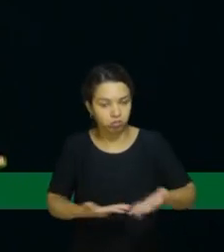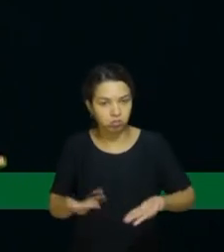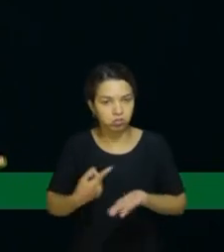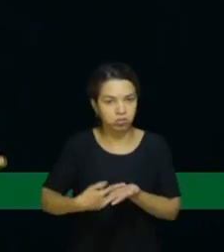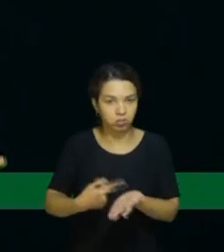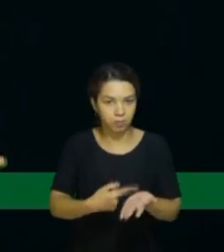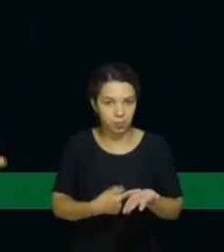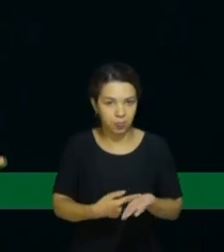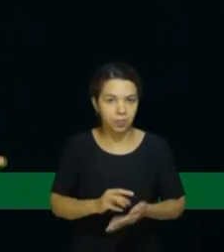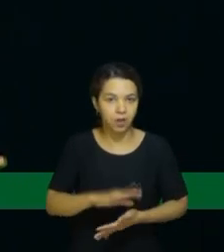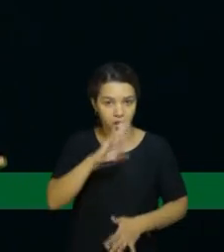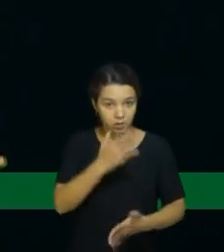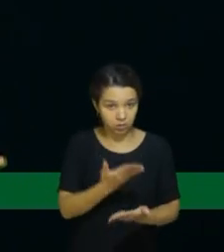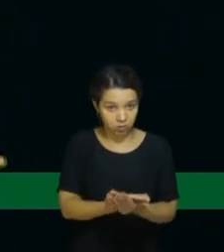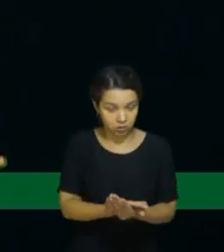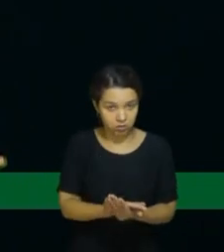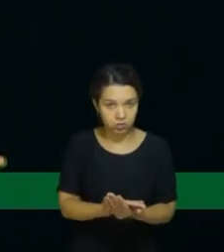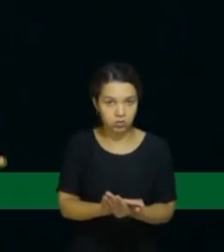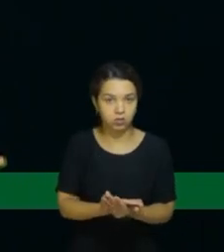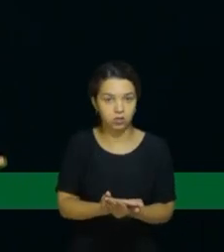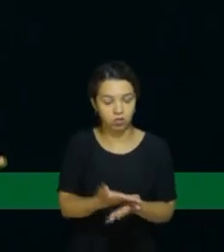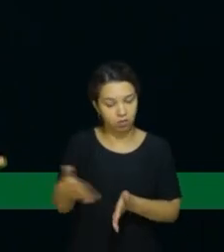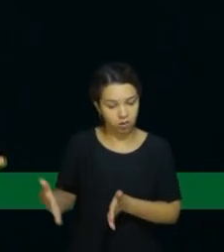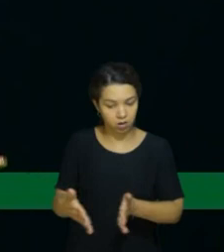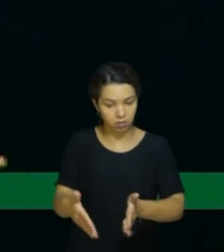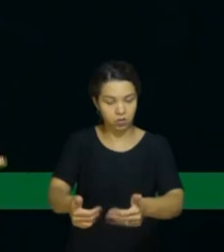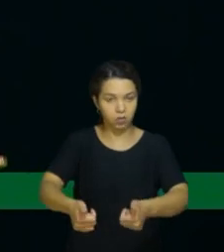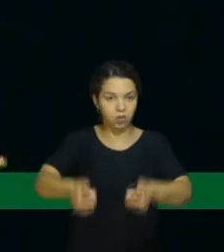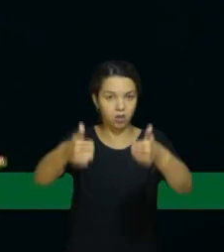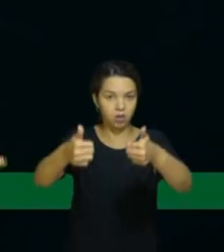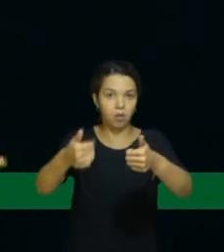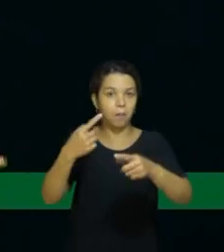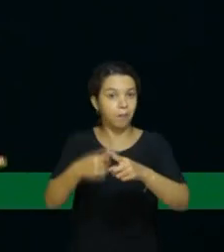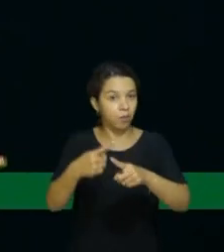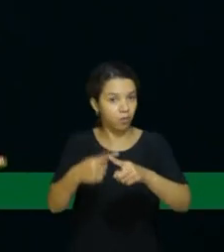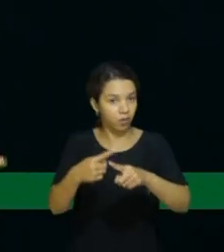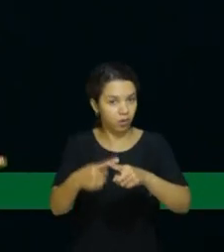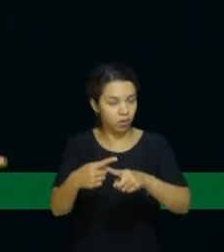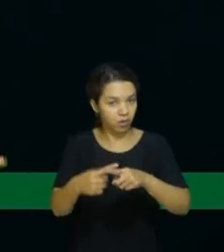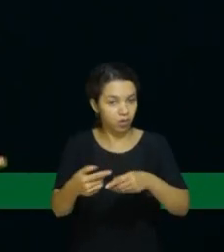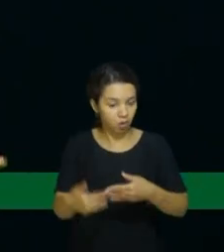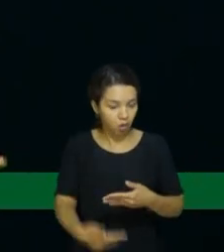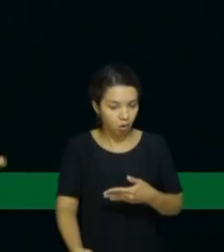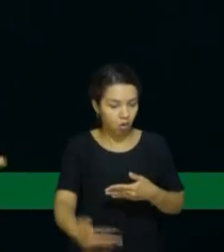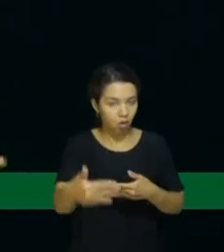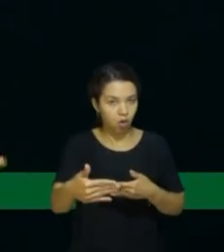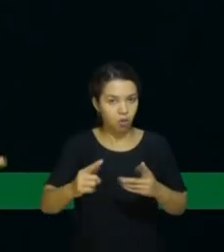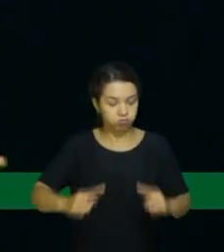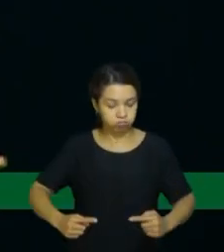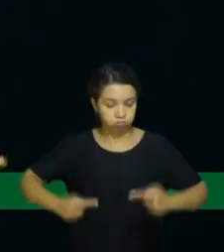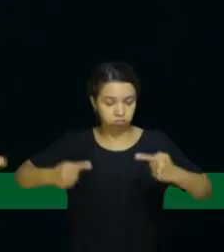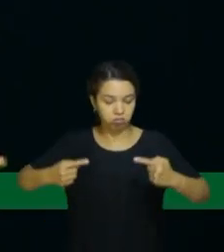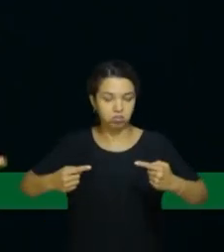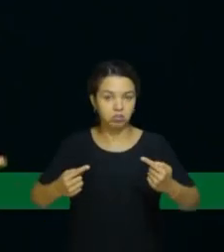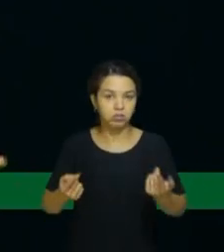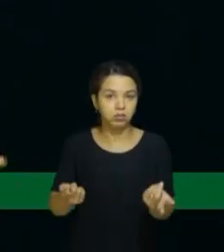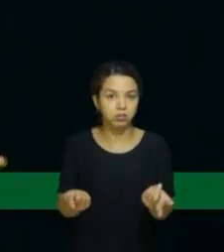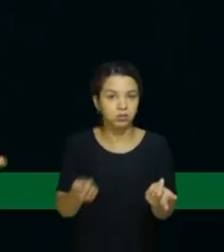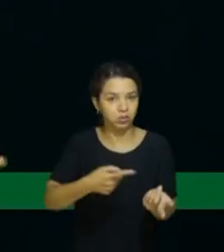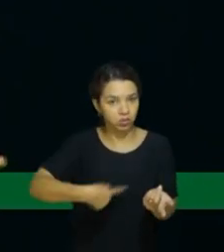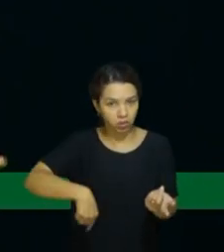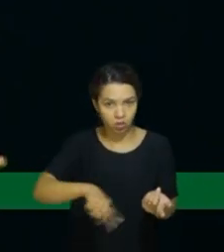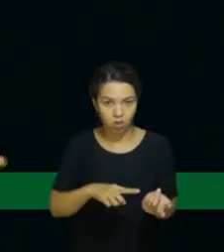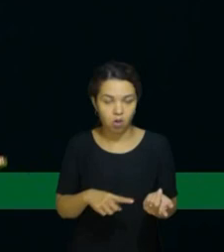acredito que esse é o melhor caminho porque quando a gente entra num processo de acirramento nós não estamos